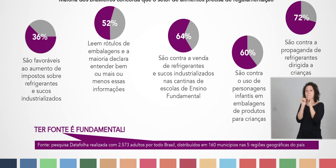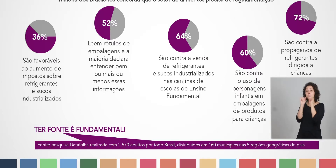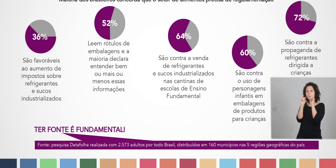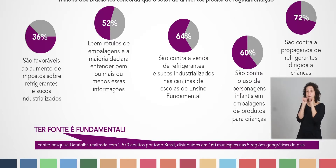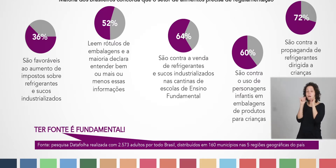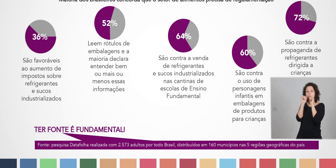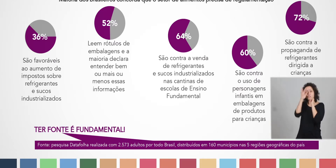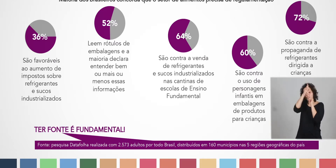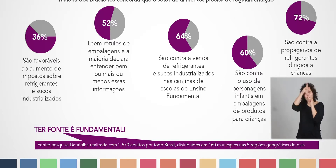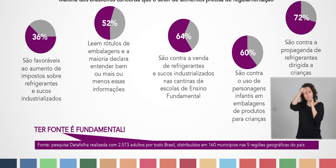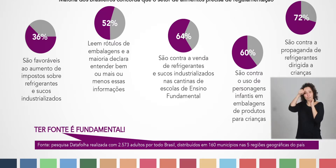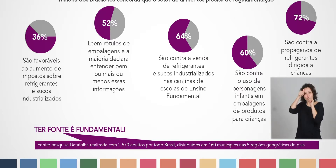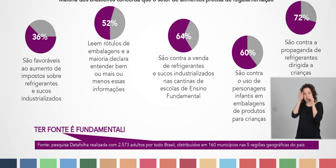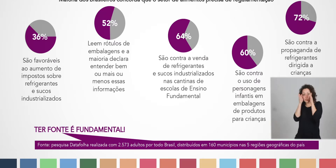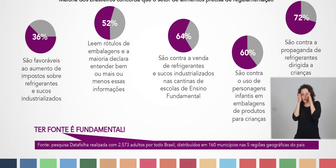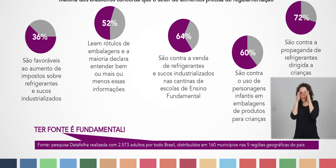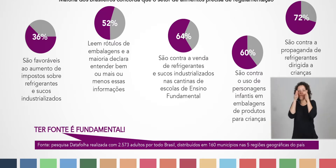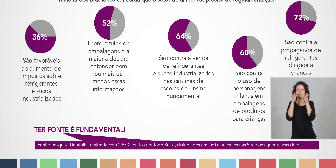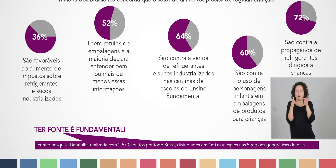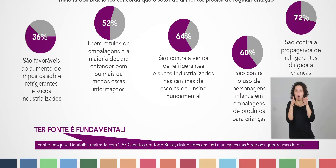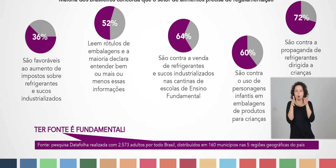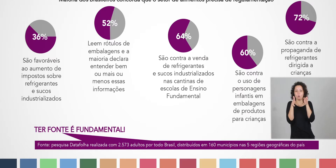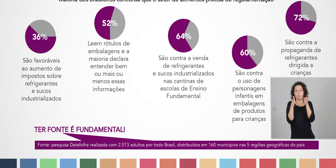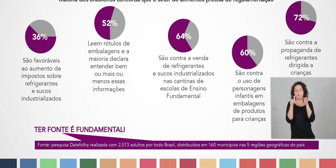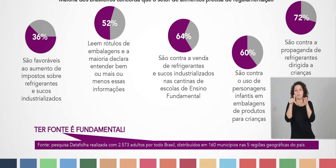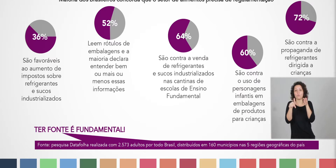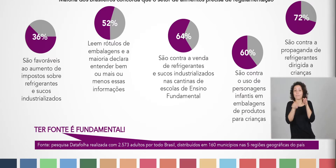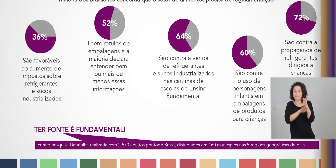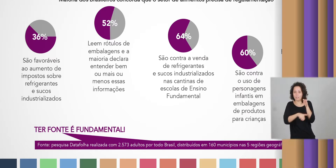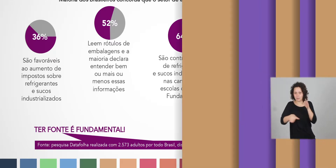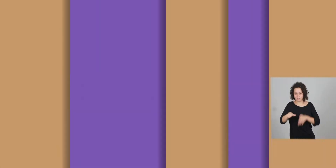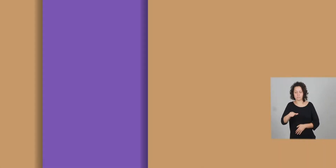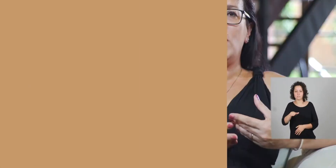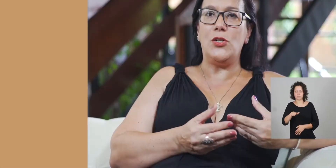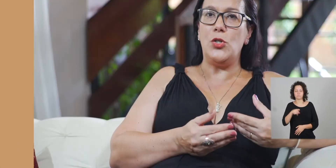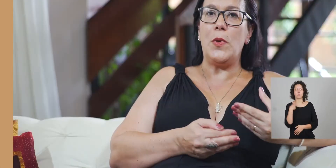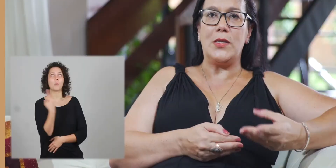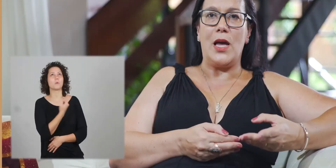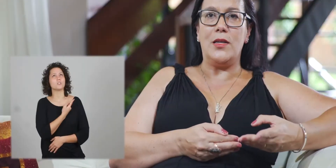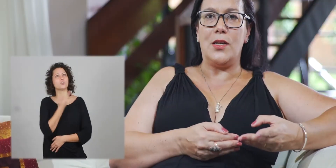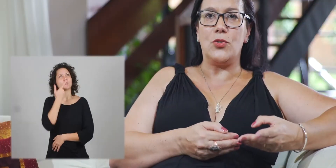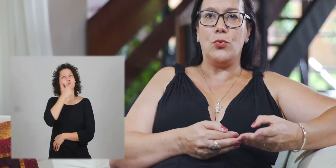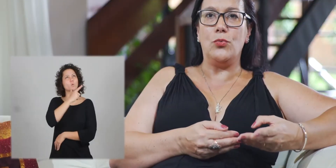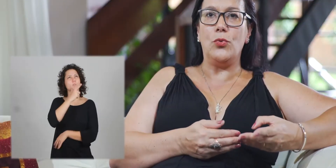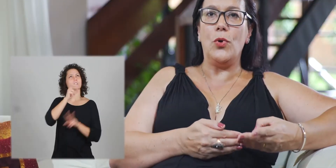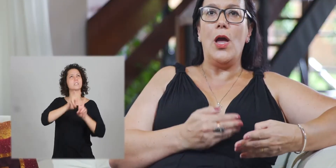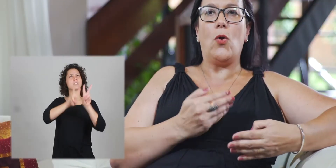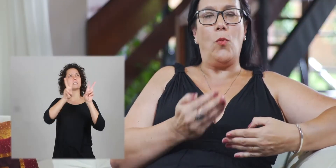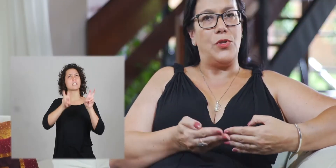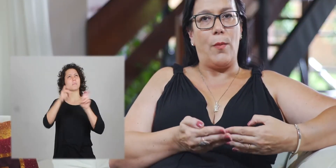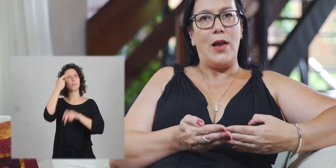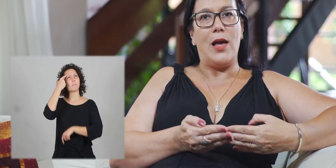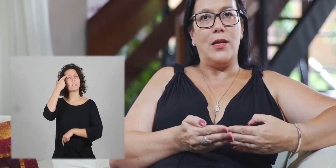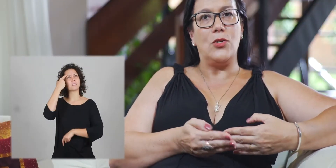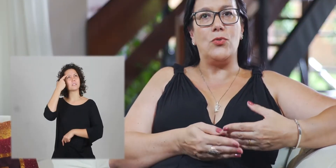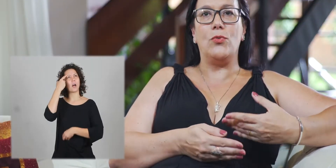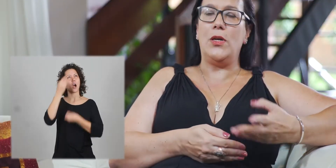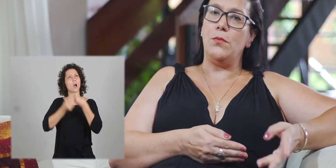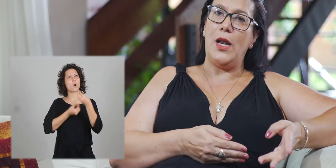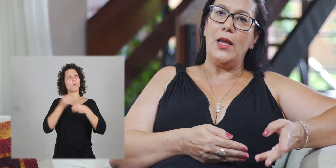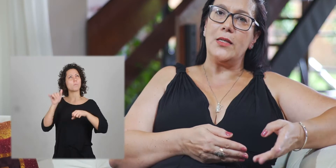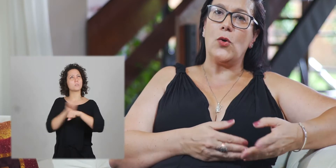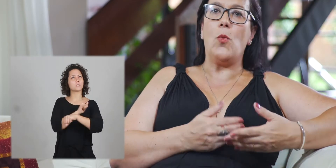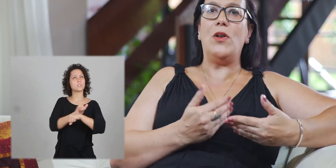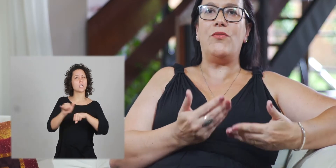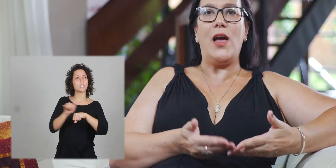a crianças, para a gente entender como é que a maioria absoluta é contra e a partir daí a gente pensar nesse assunto, como trabalhar isso